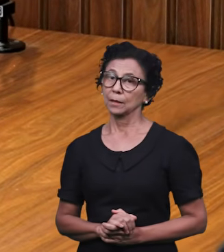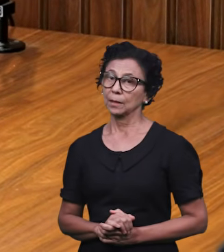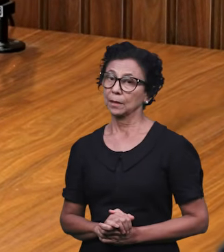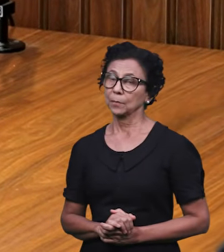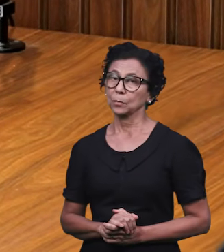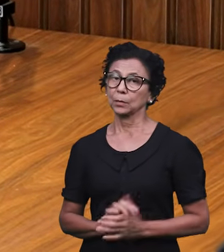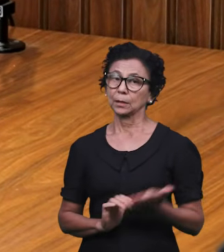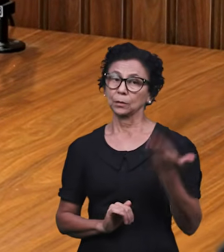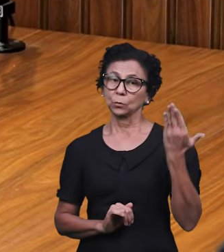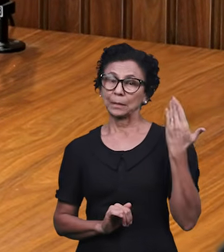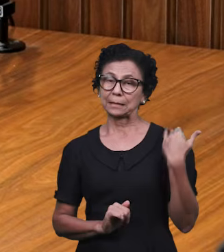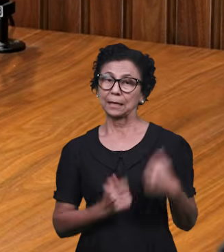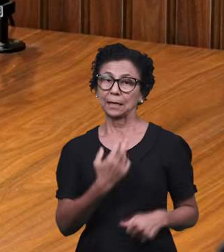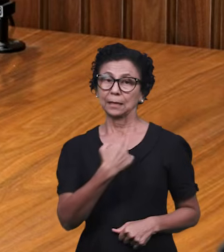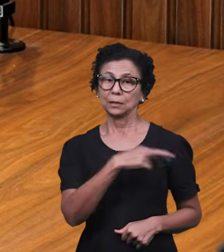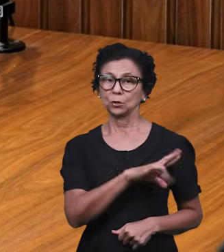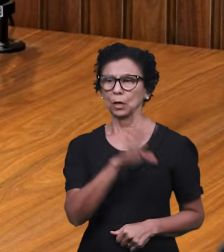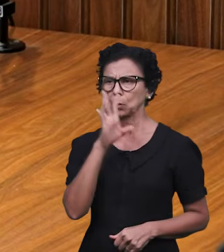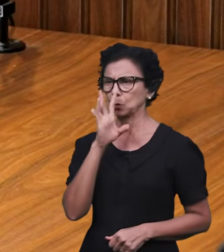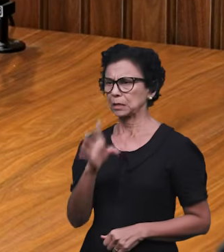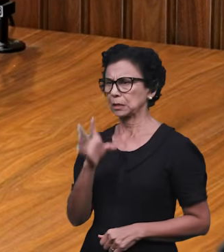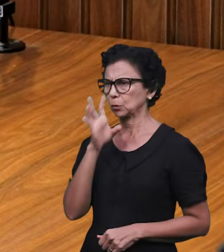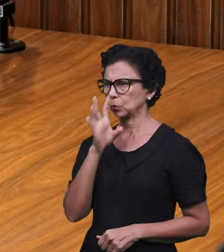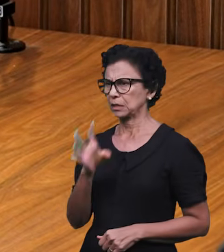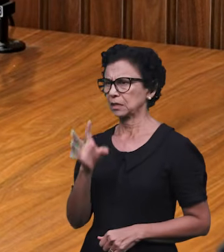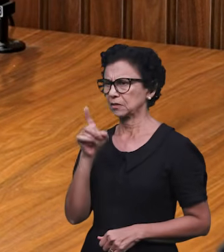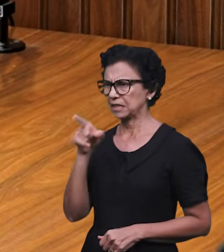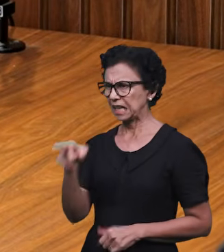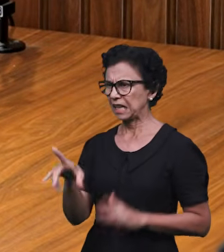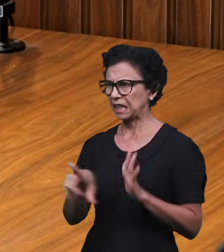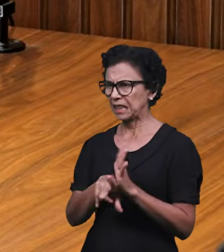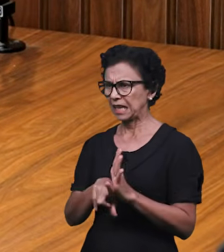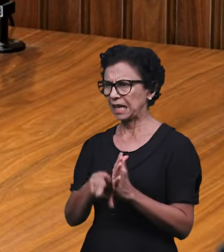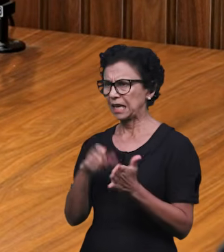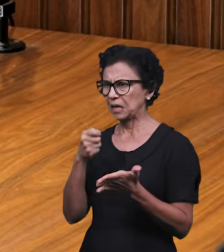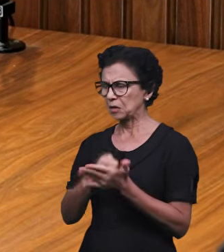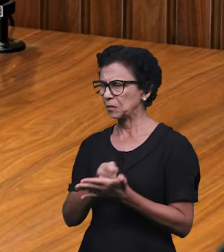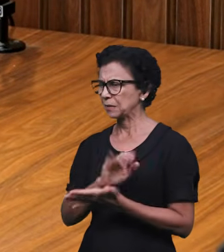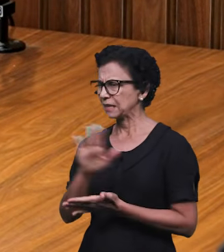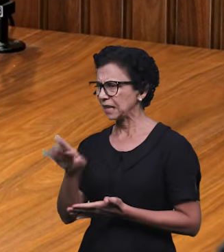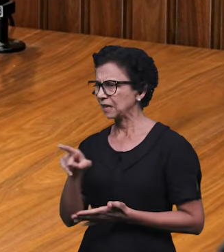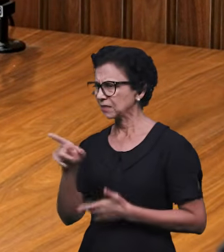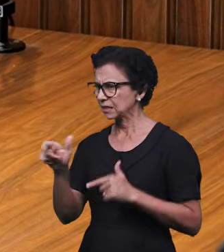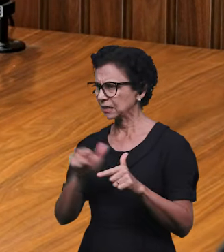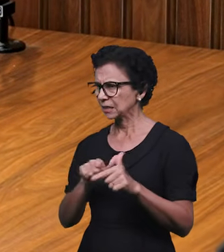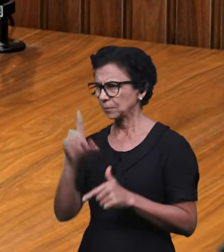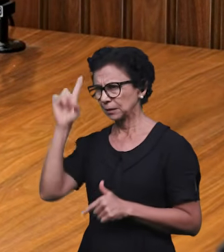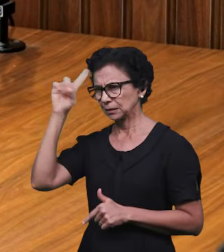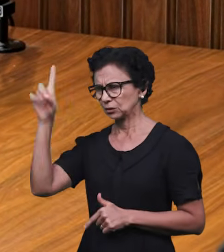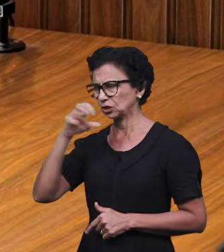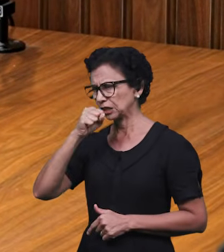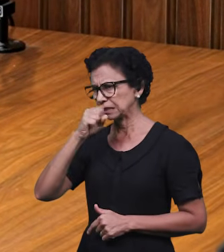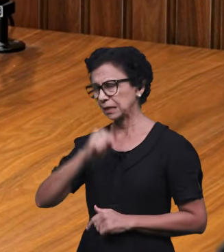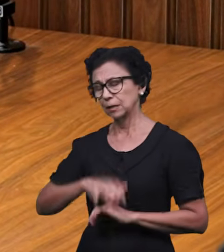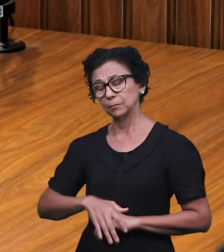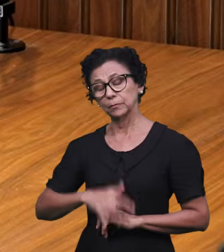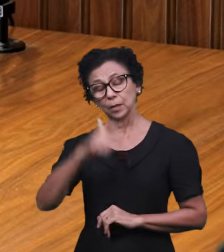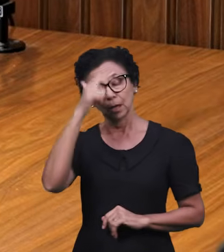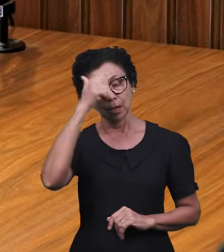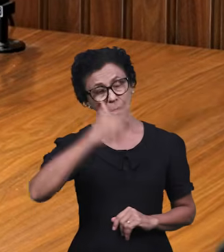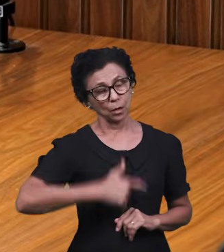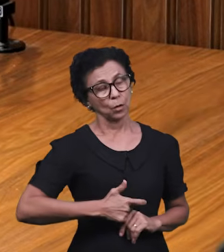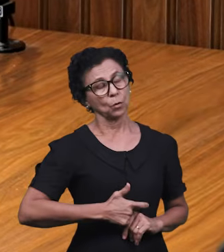da época, os religiosos, em dizer que ele não cumpria a lei. Então, ó, ele está trabalhando dia do sábado, e ele foi explicar: não, eu sou o sábado, né? Eu